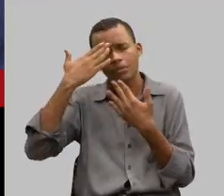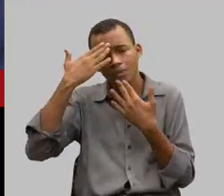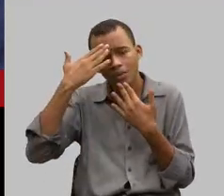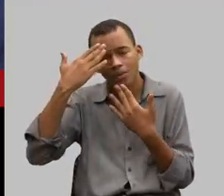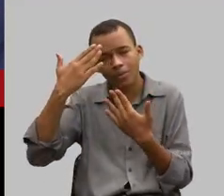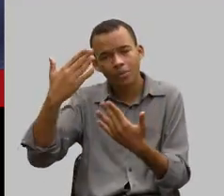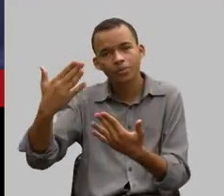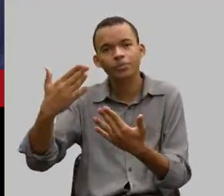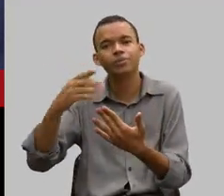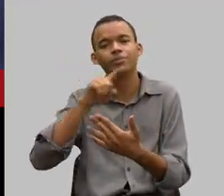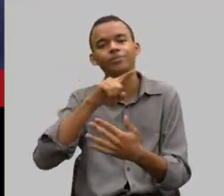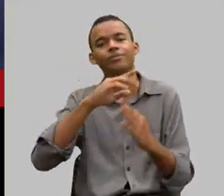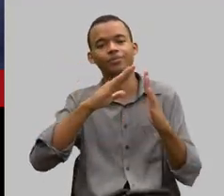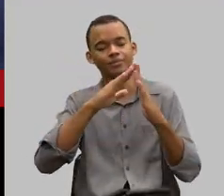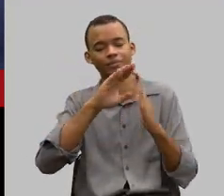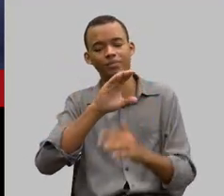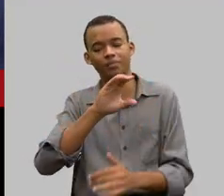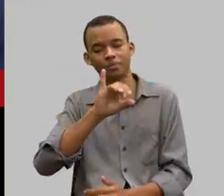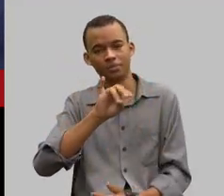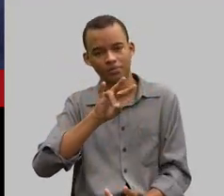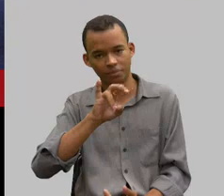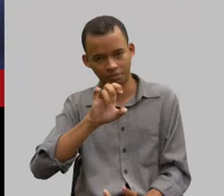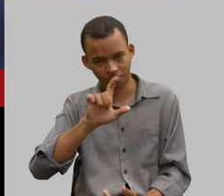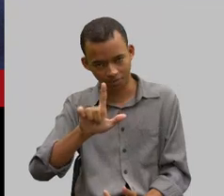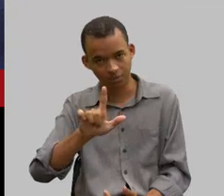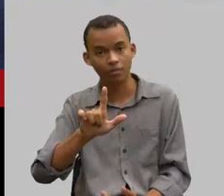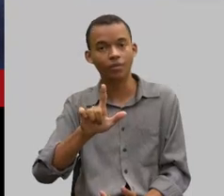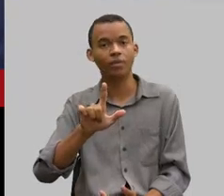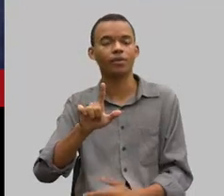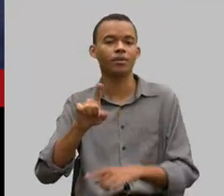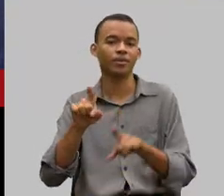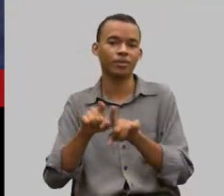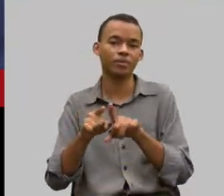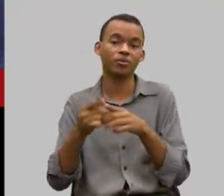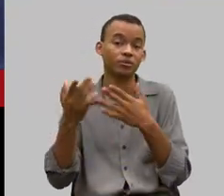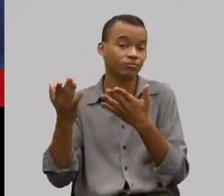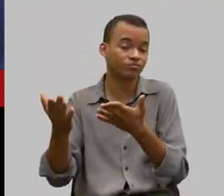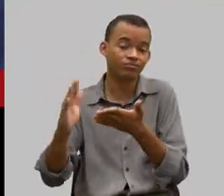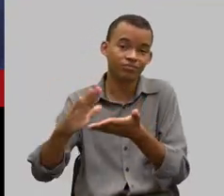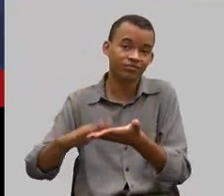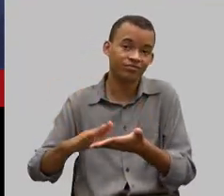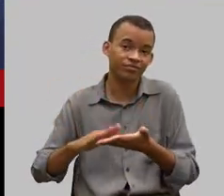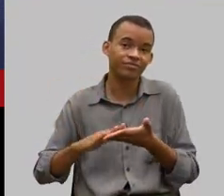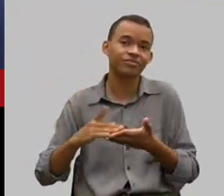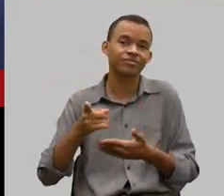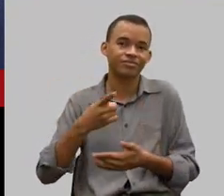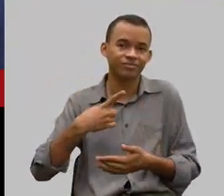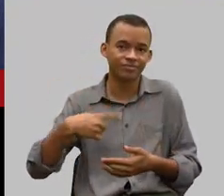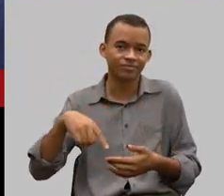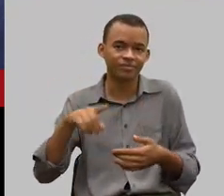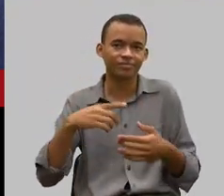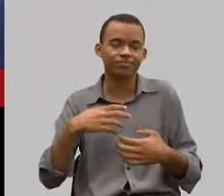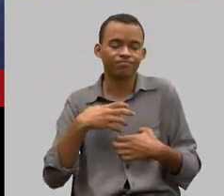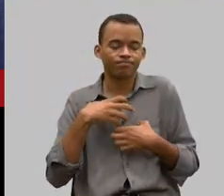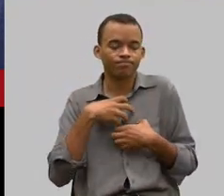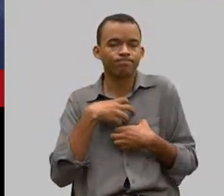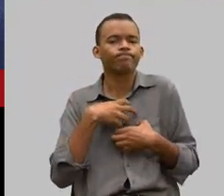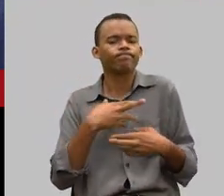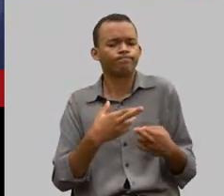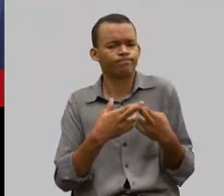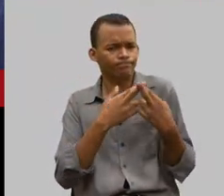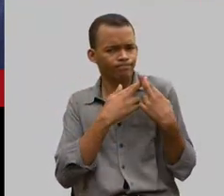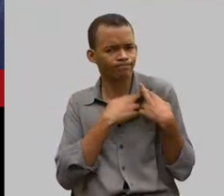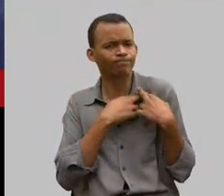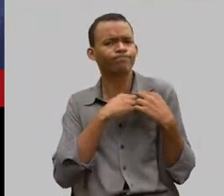frente da casa civil e vindo de vossa excelência esses elogios aumenta ainda mais a nossa responsabilidade não sei se